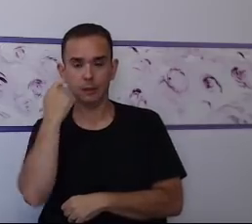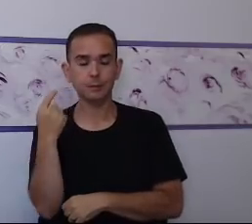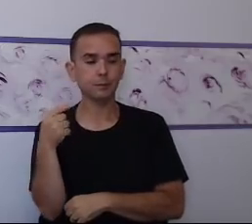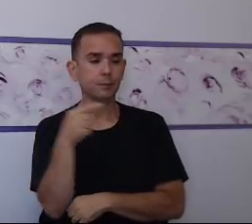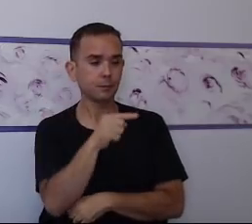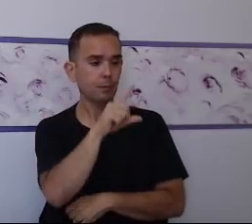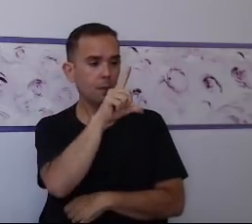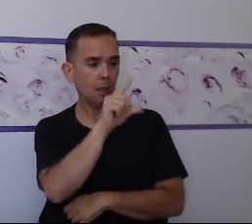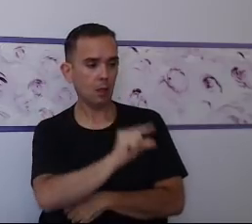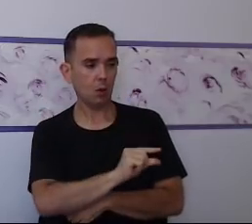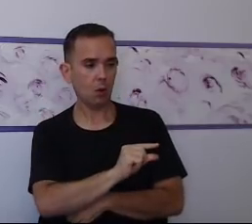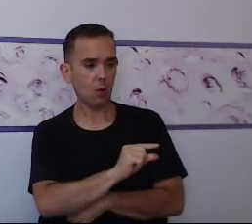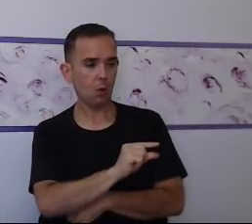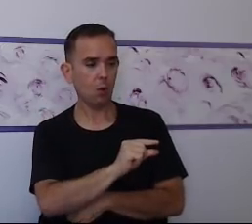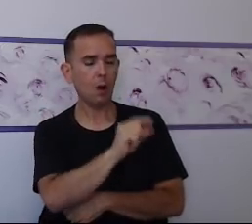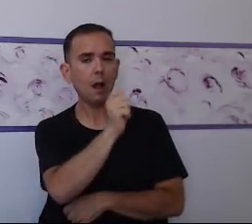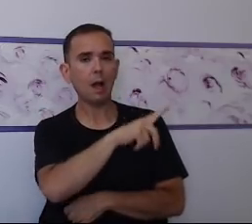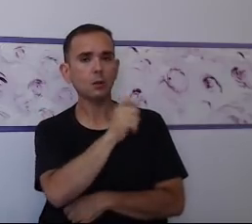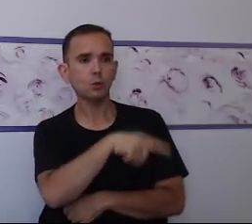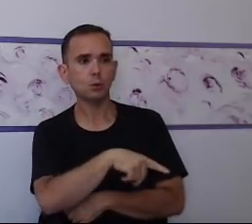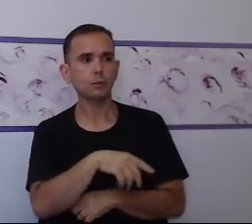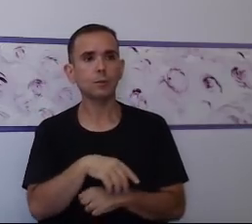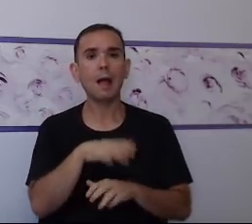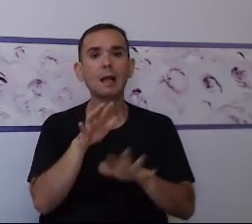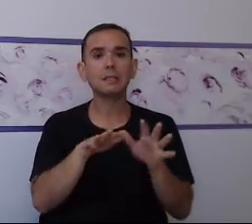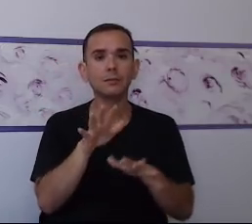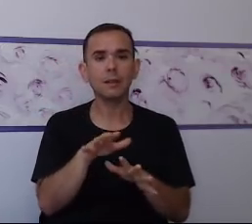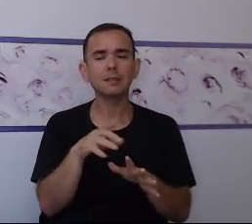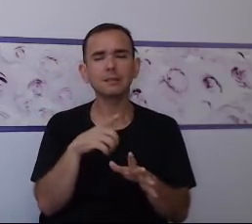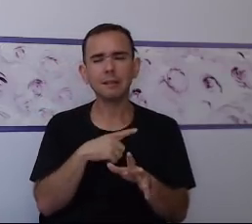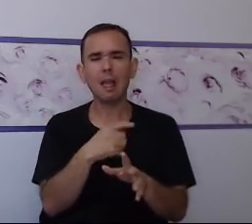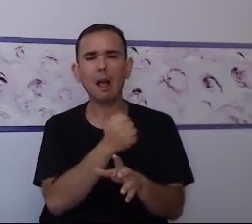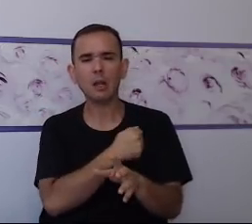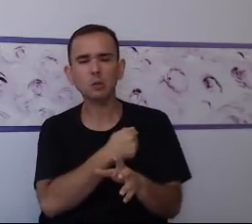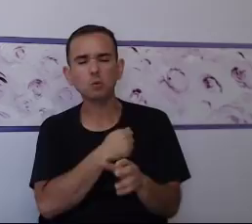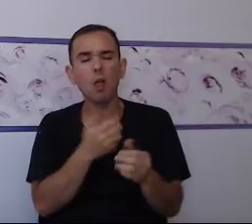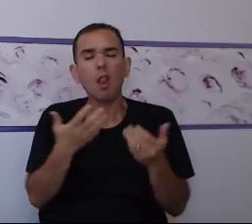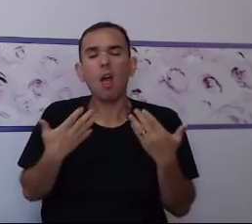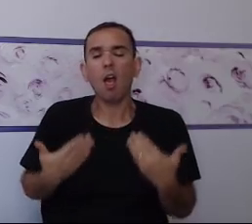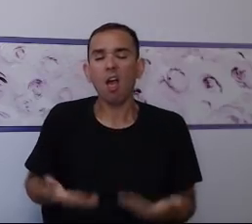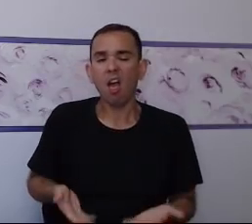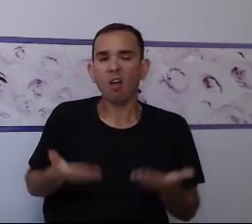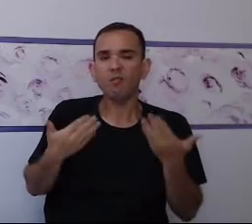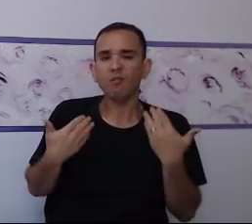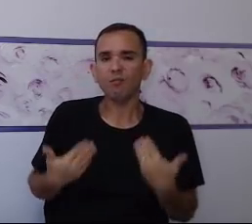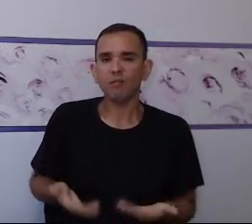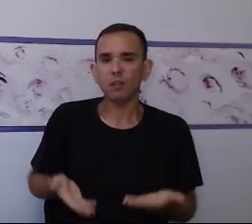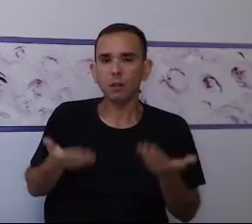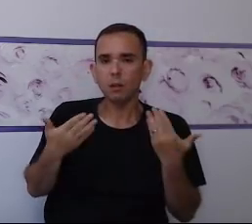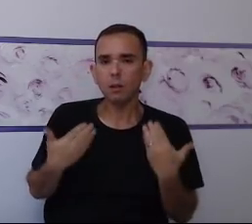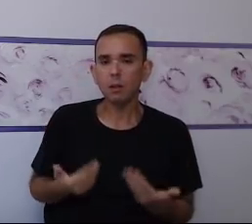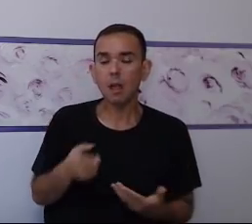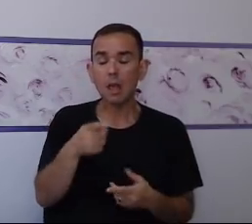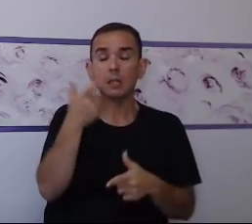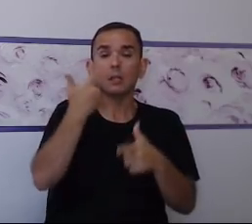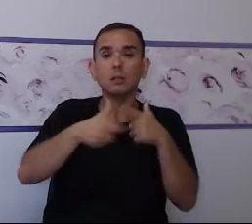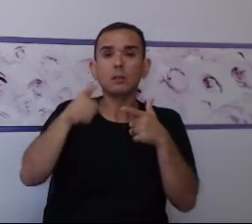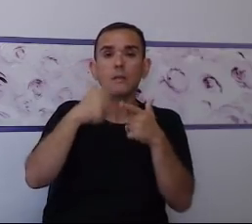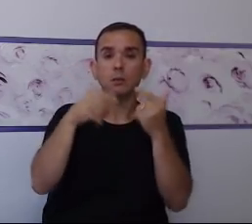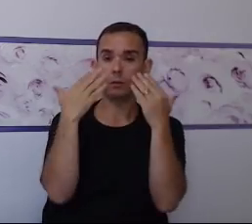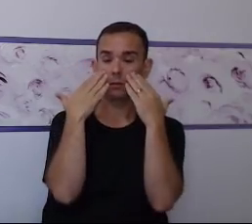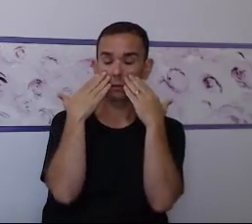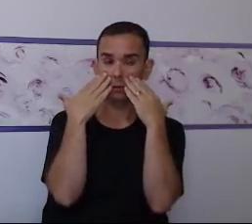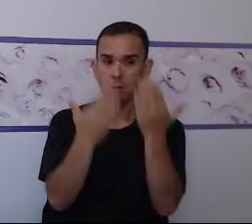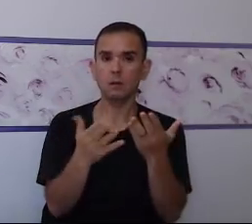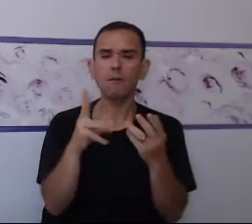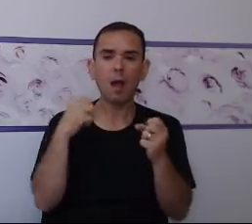acometimento menor na cor azul. Muitas vezes também tem alunos mais leves que esse comprometimento aparece quando ele